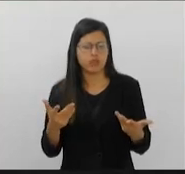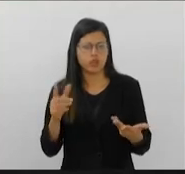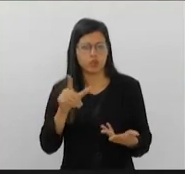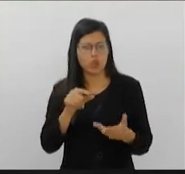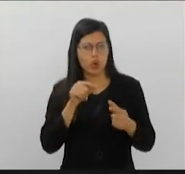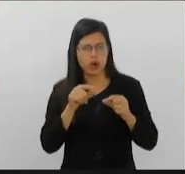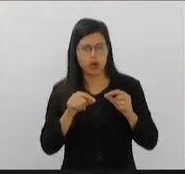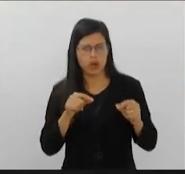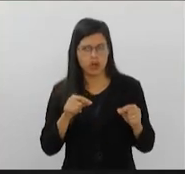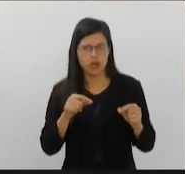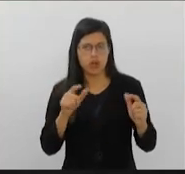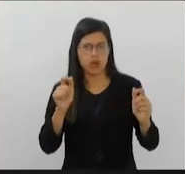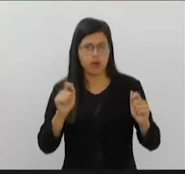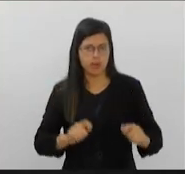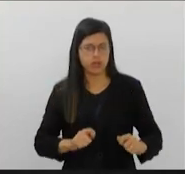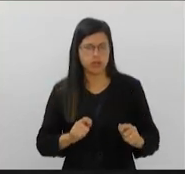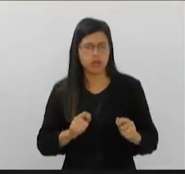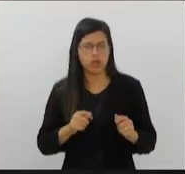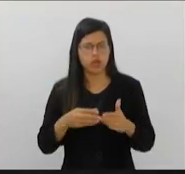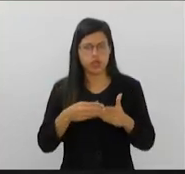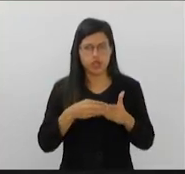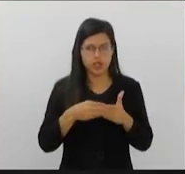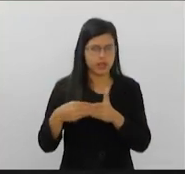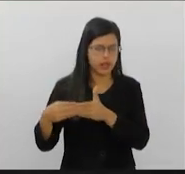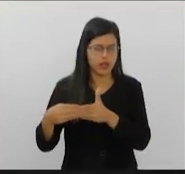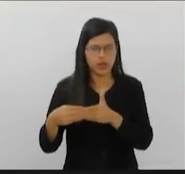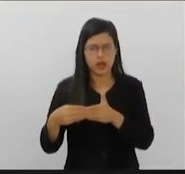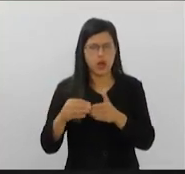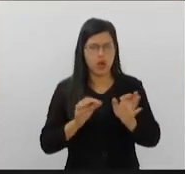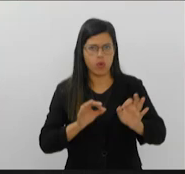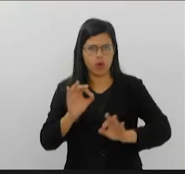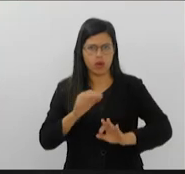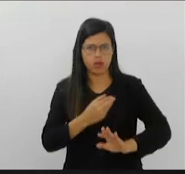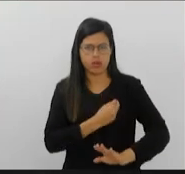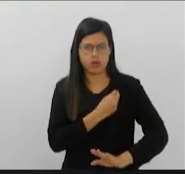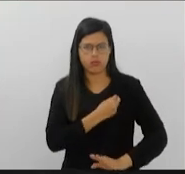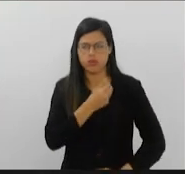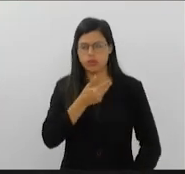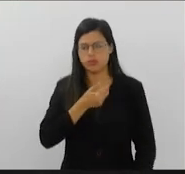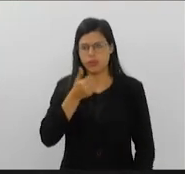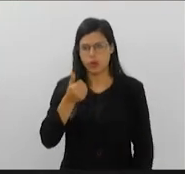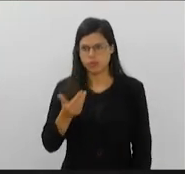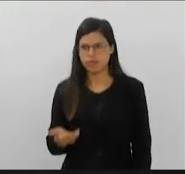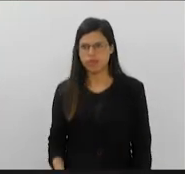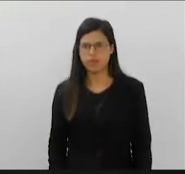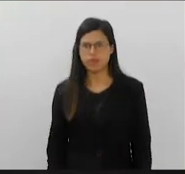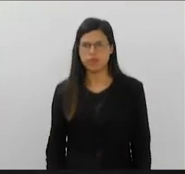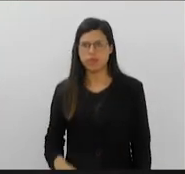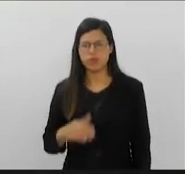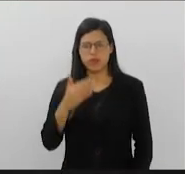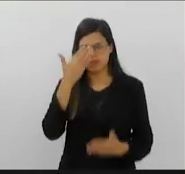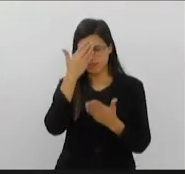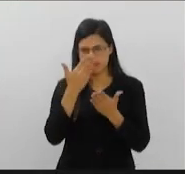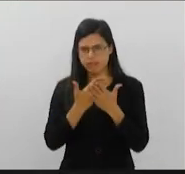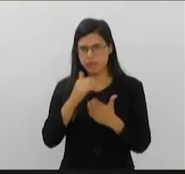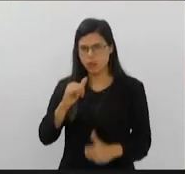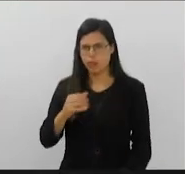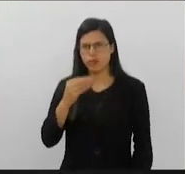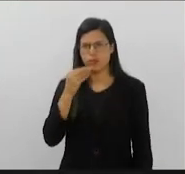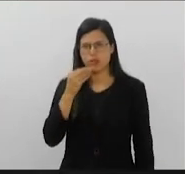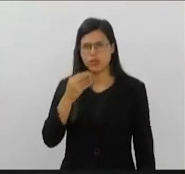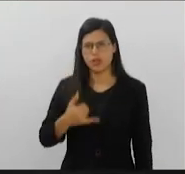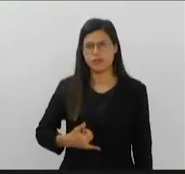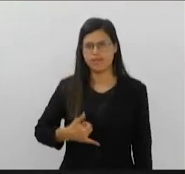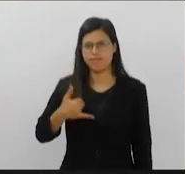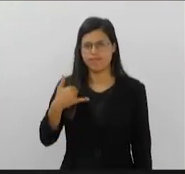fato, a capacidade de conduzir os rumos da sua vida da melhor maneira possível. Eu acho que essa oportunidade me orgulha muito